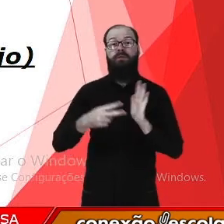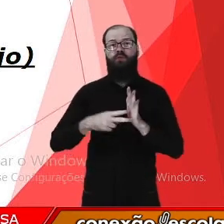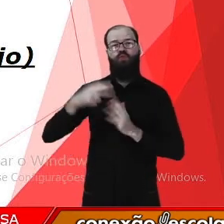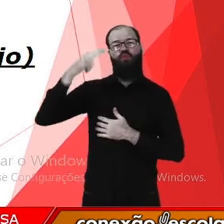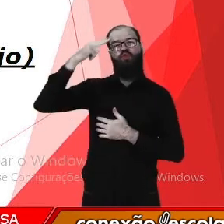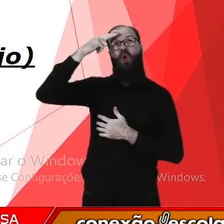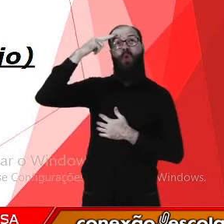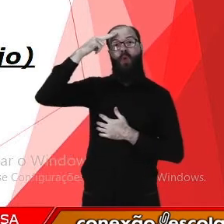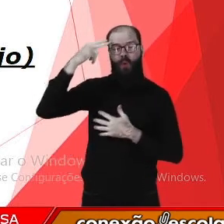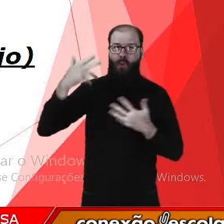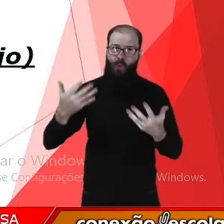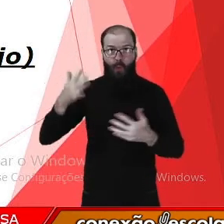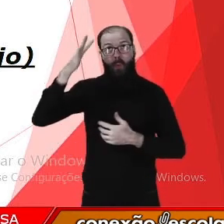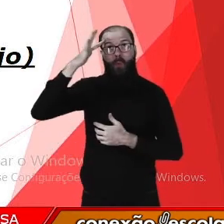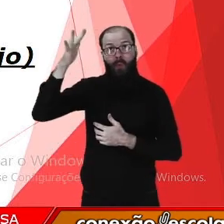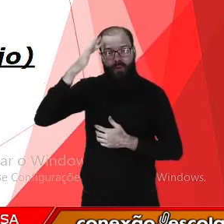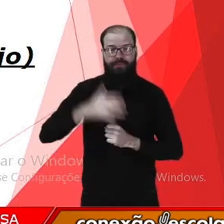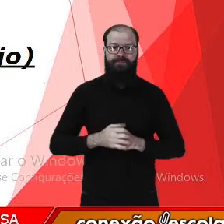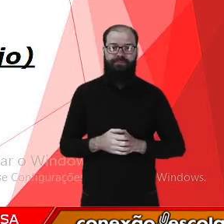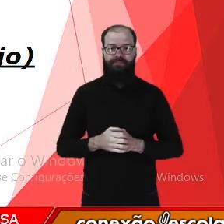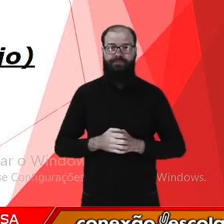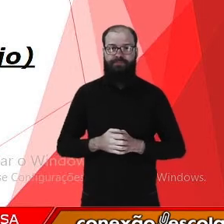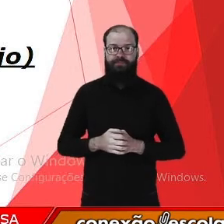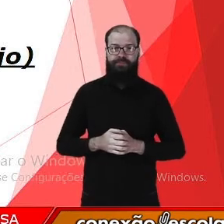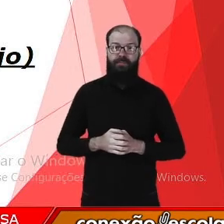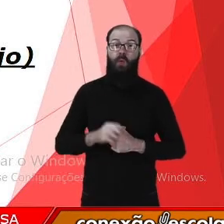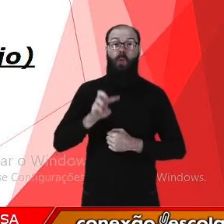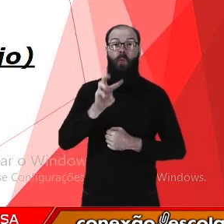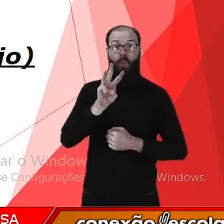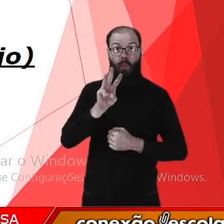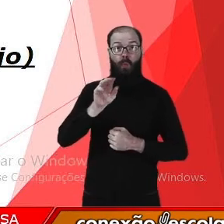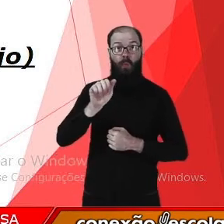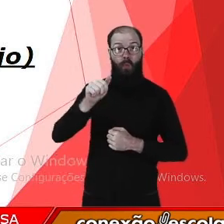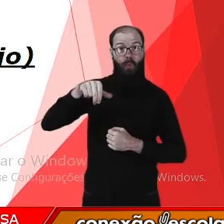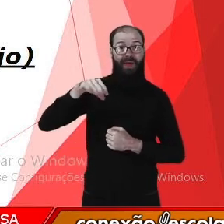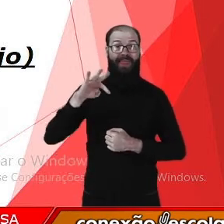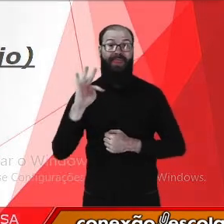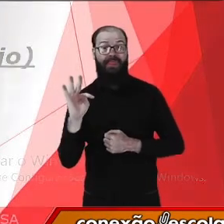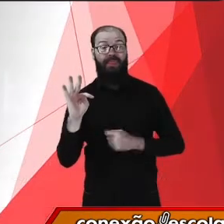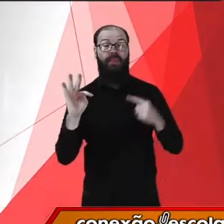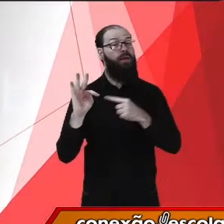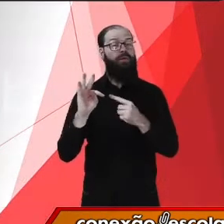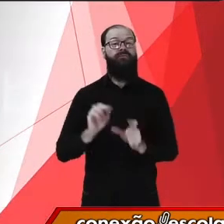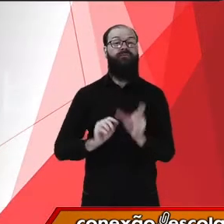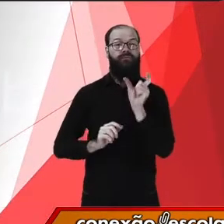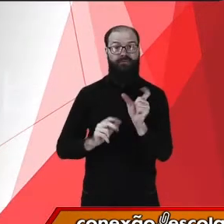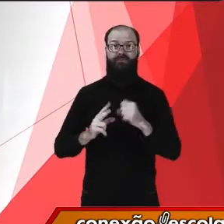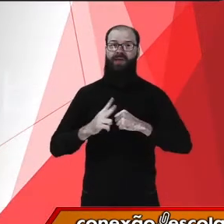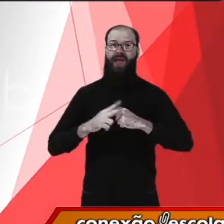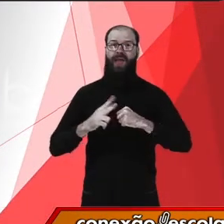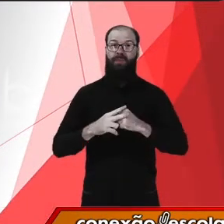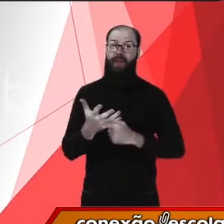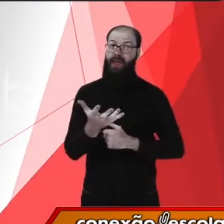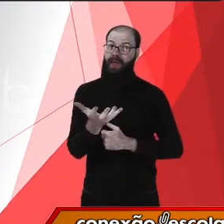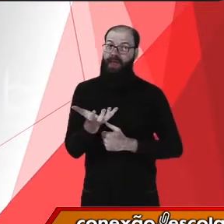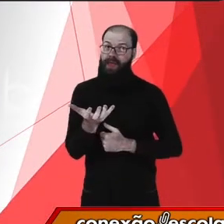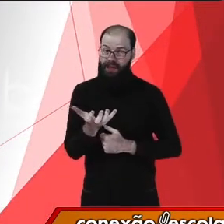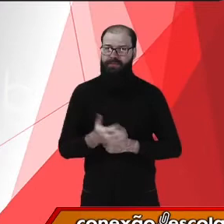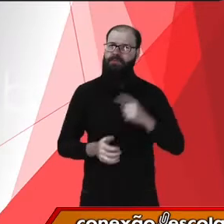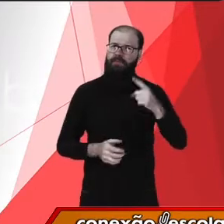aqui, want, que é o verbo querer. Então, olha só. Sonhos,